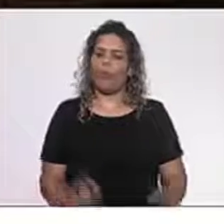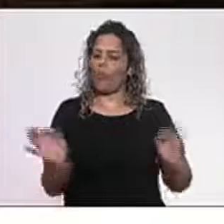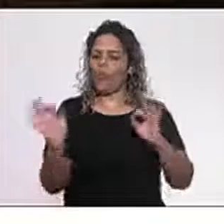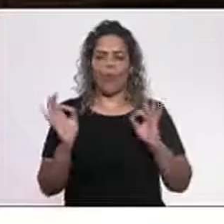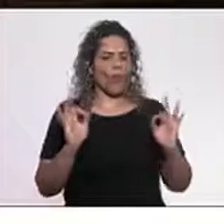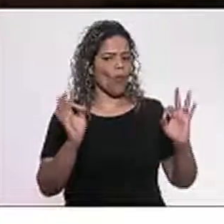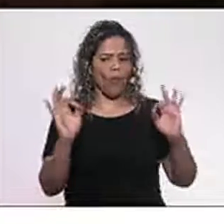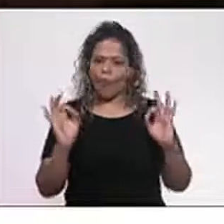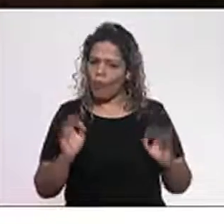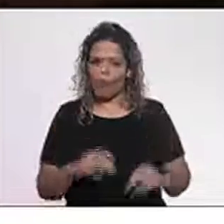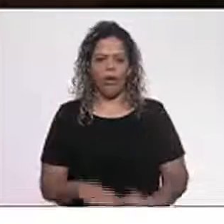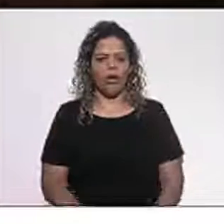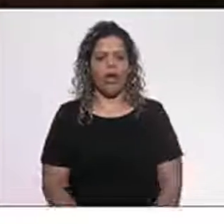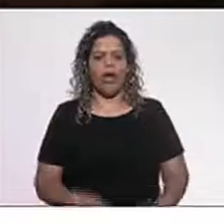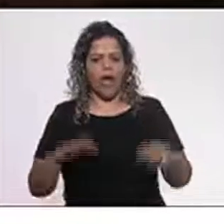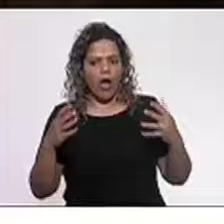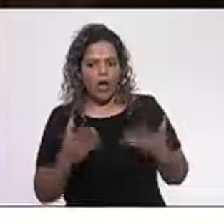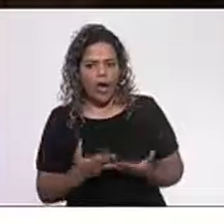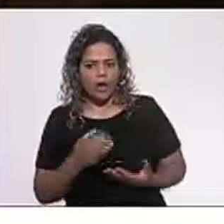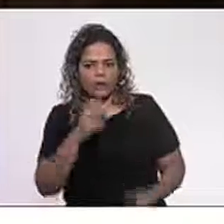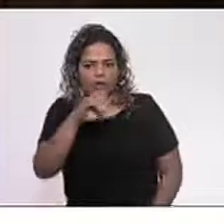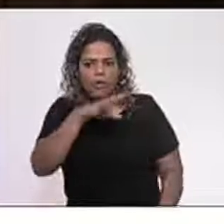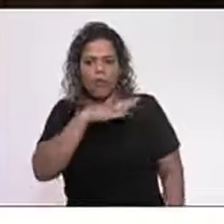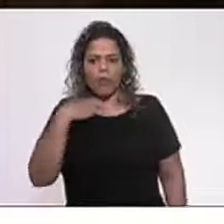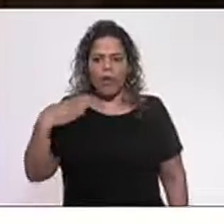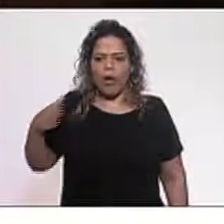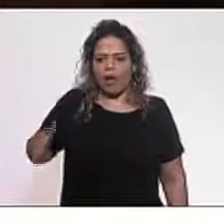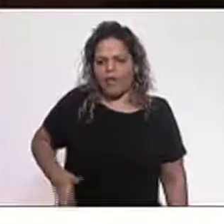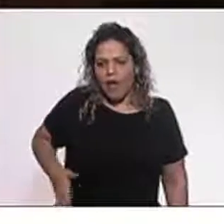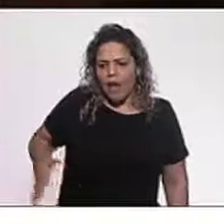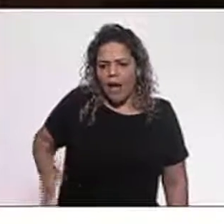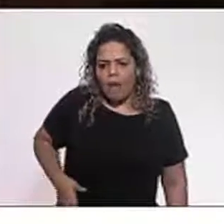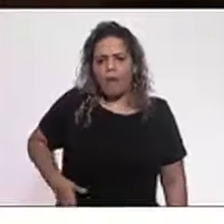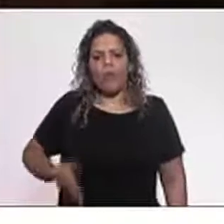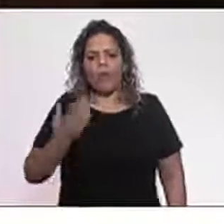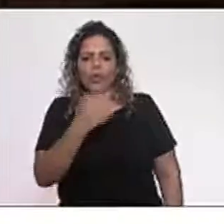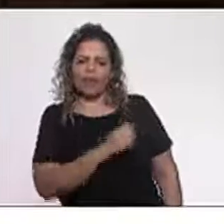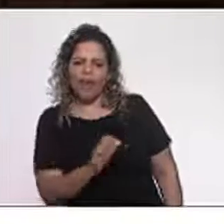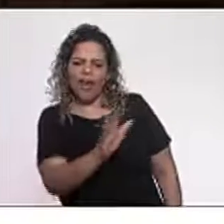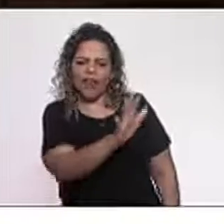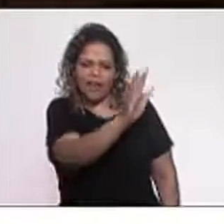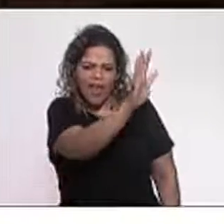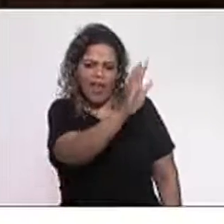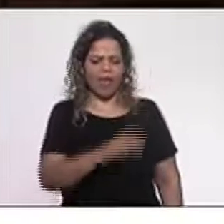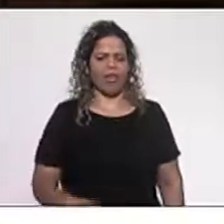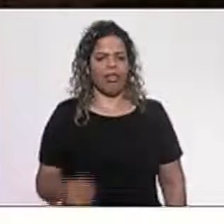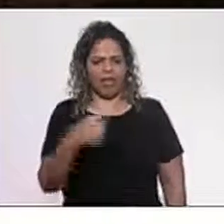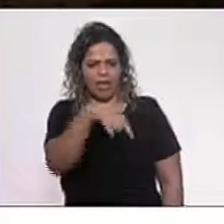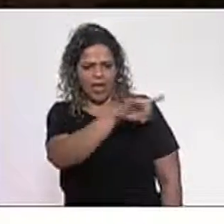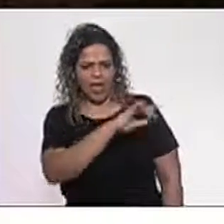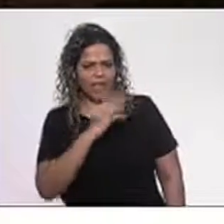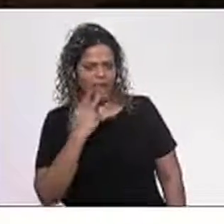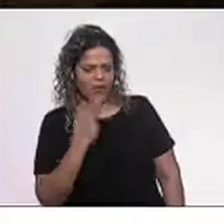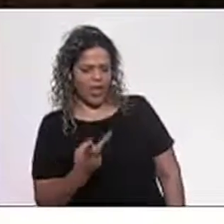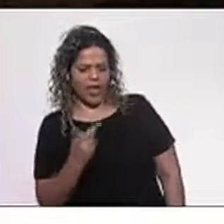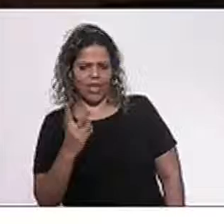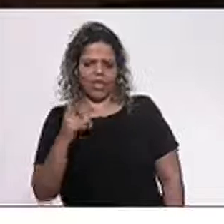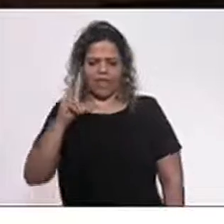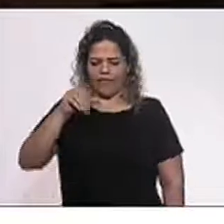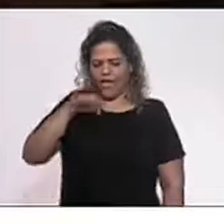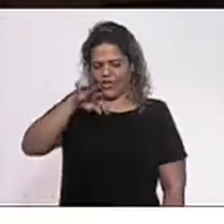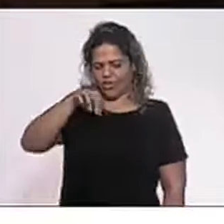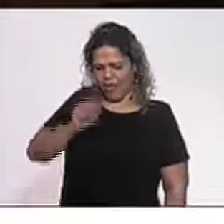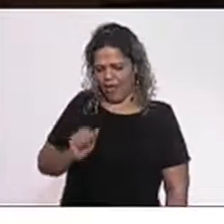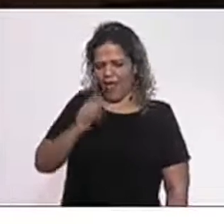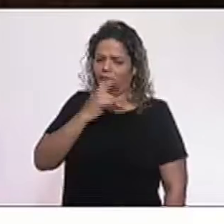Não vai. Agora, quando morre um vagabundo lá das comunidades, que eles se dizem só vítimas, está